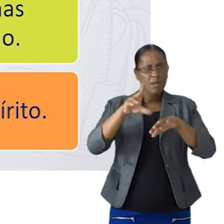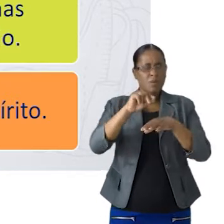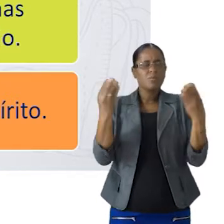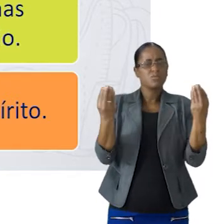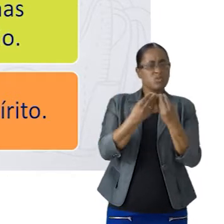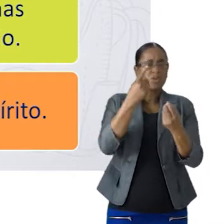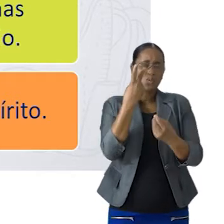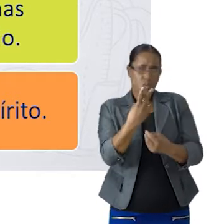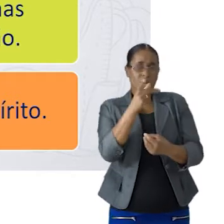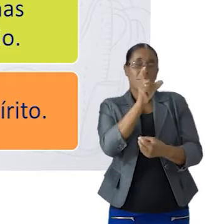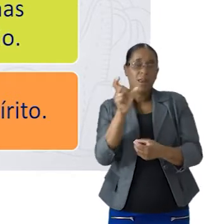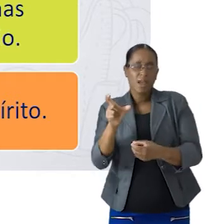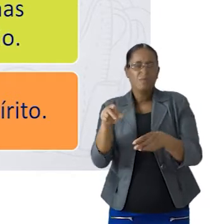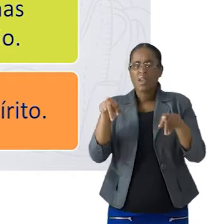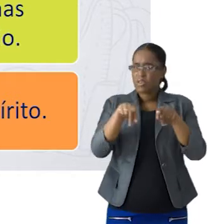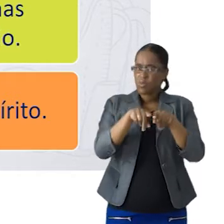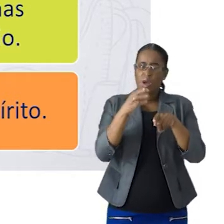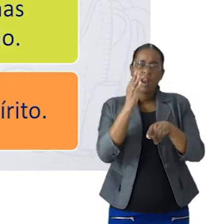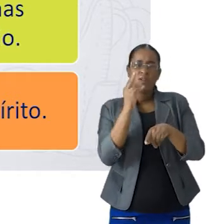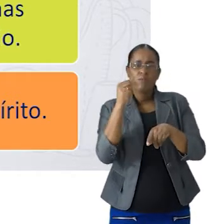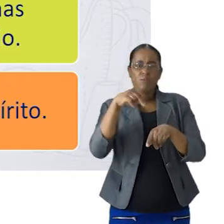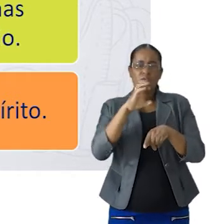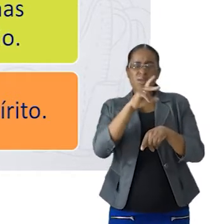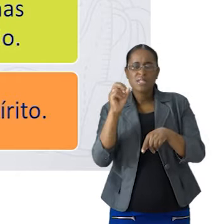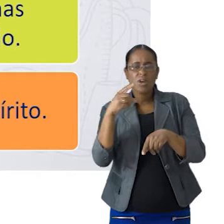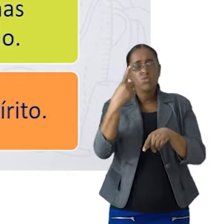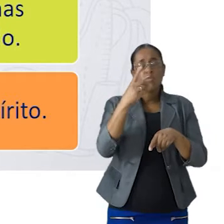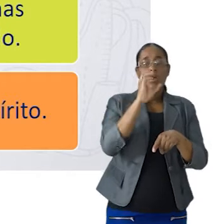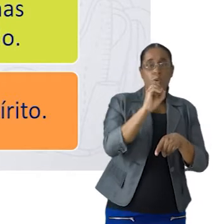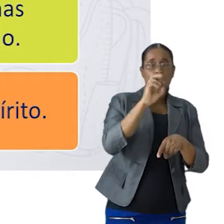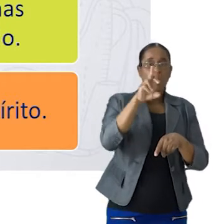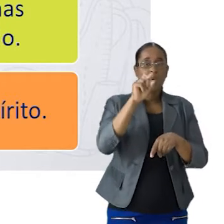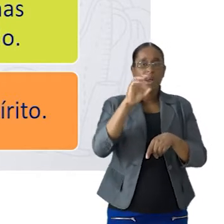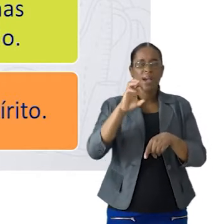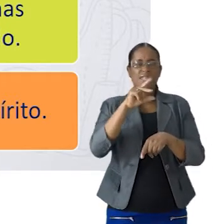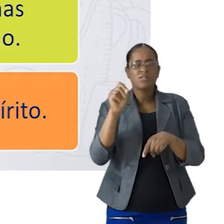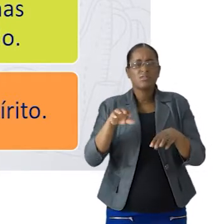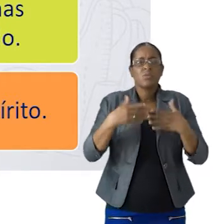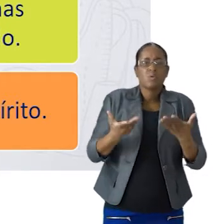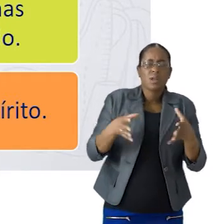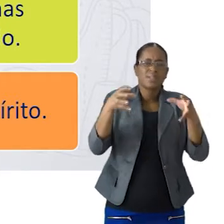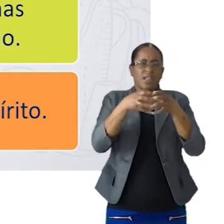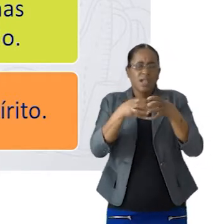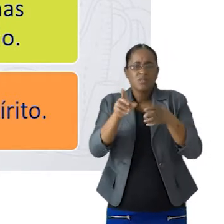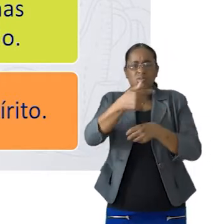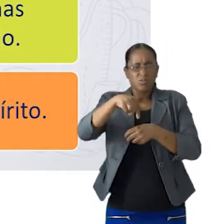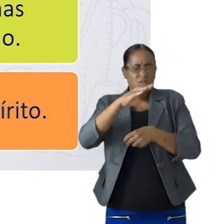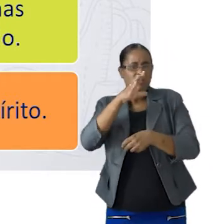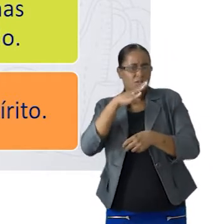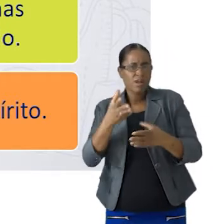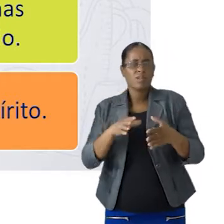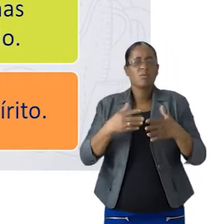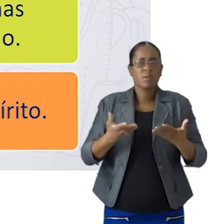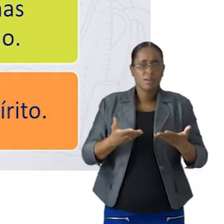mesma função numa oração. Do que é que estamos a falar? De que classe estamos a falar? Estamos